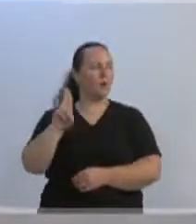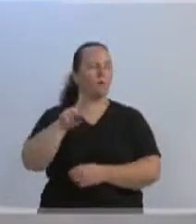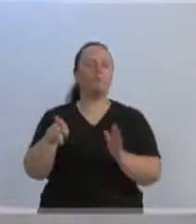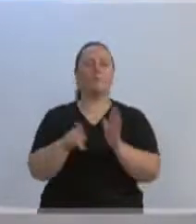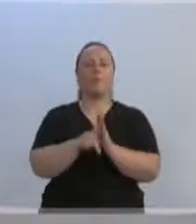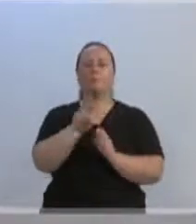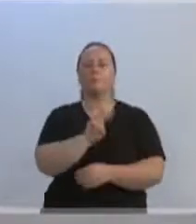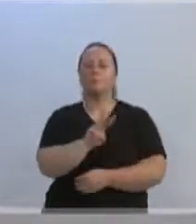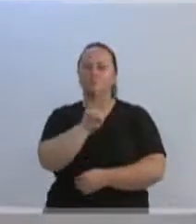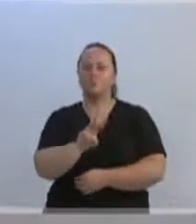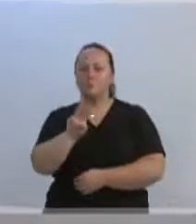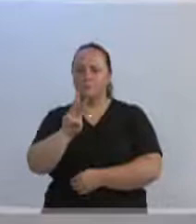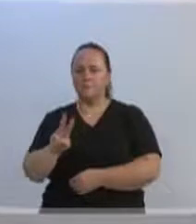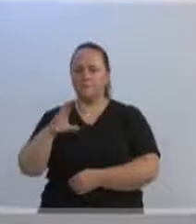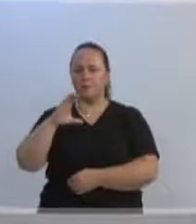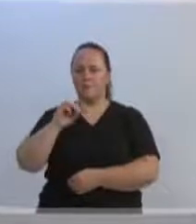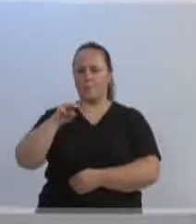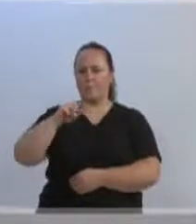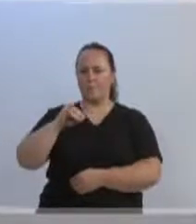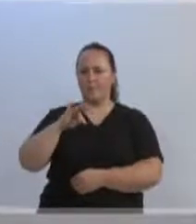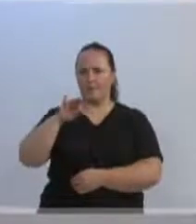fs ponto org